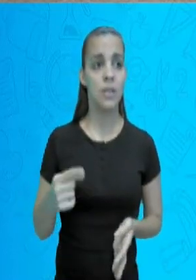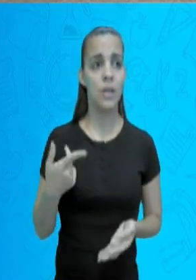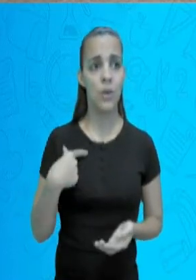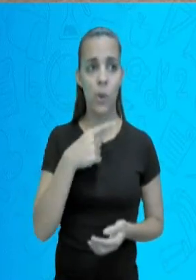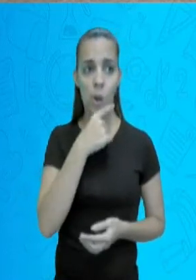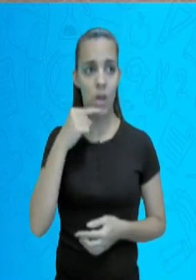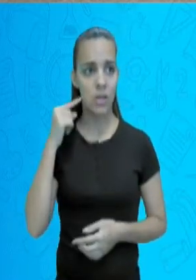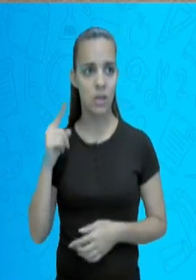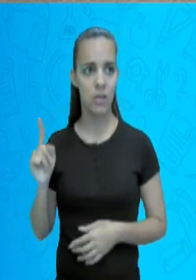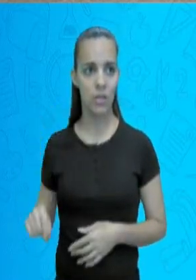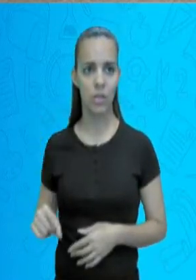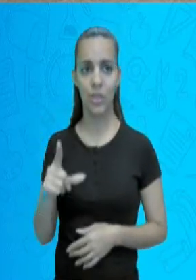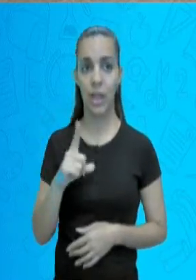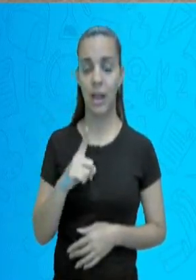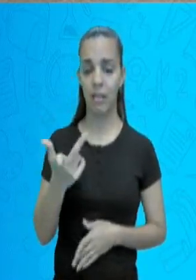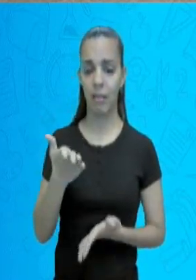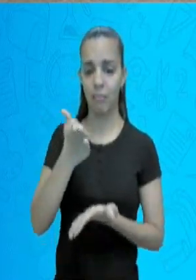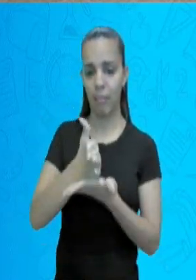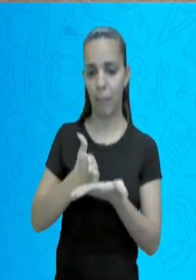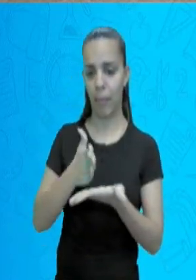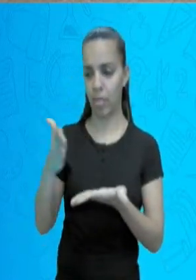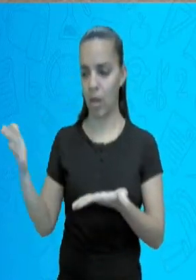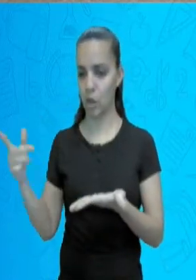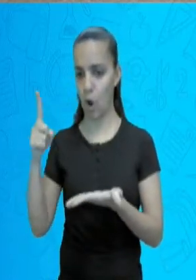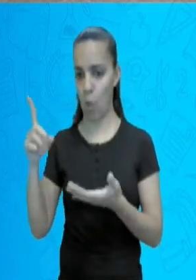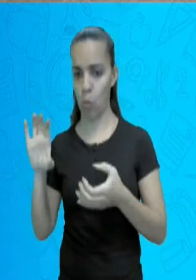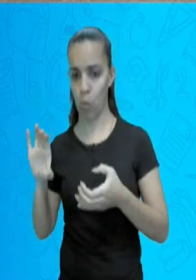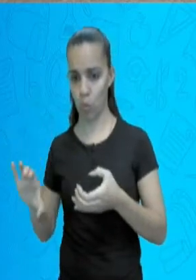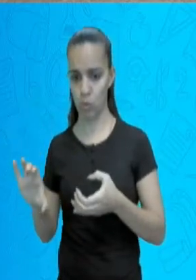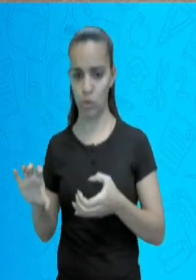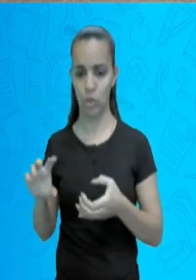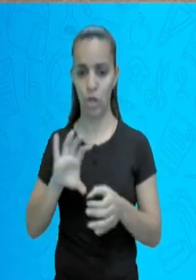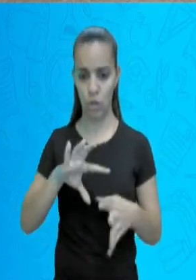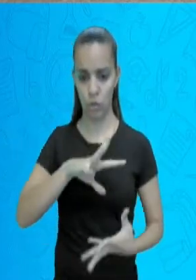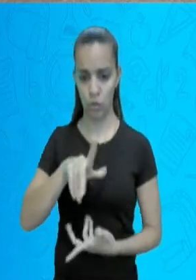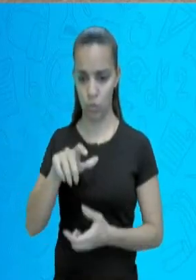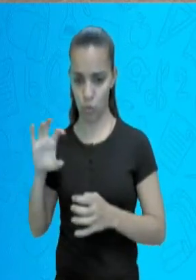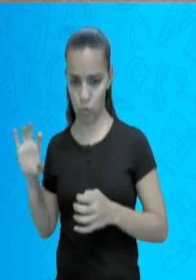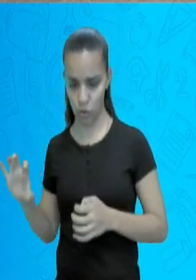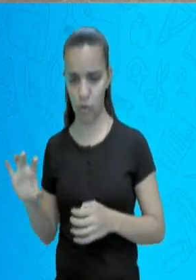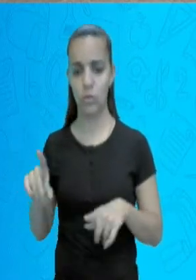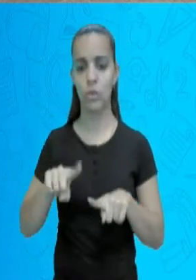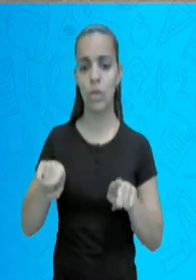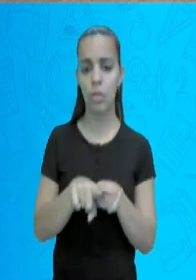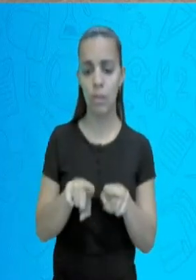pertence a 2 continentes. E quando eu falo do rio Volga,